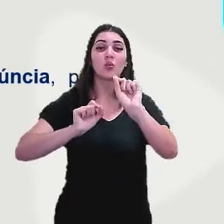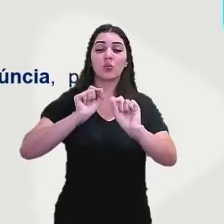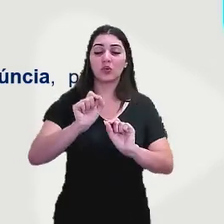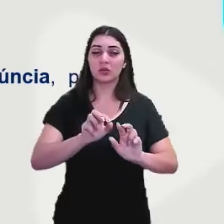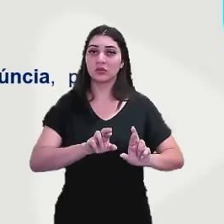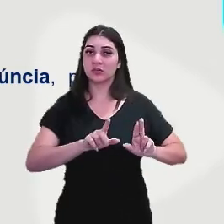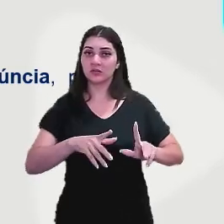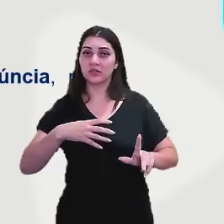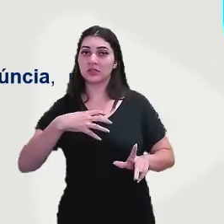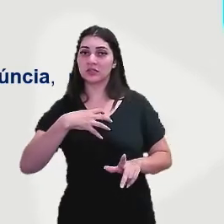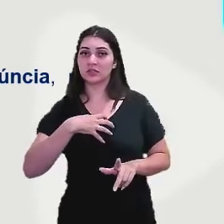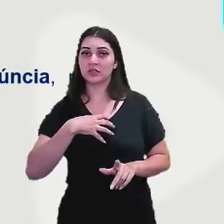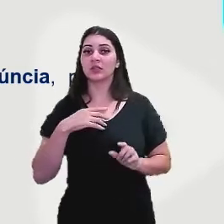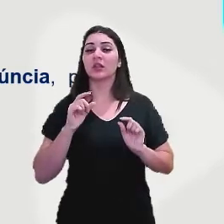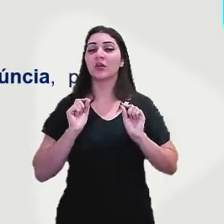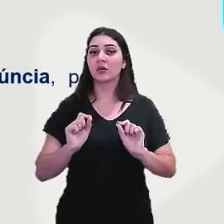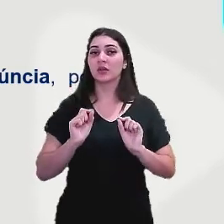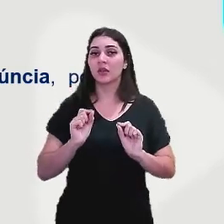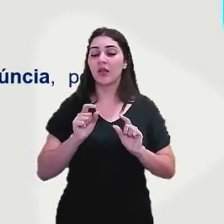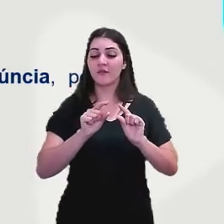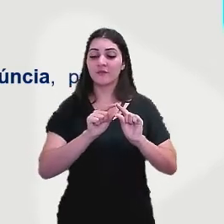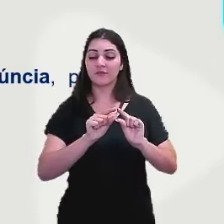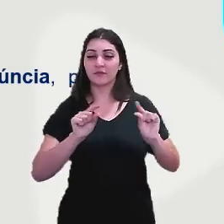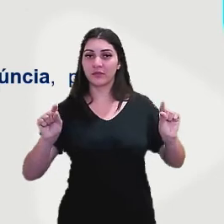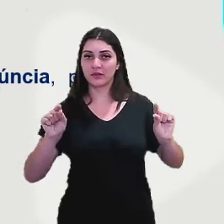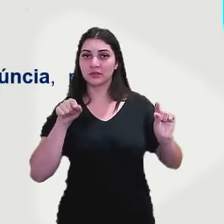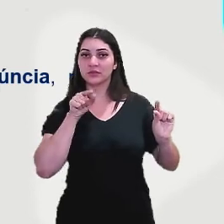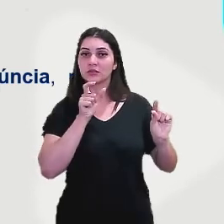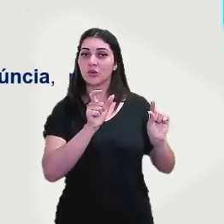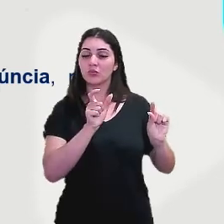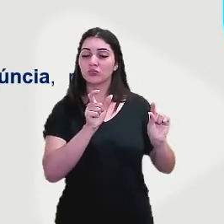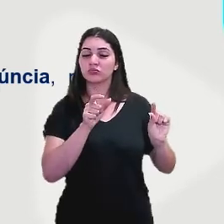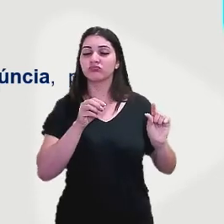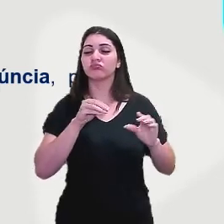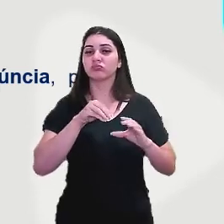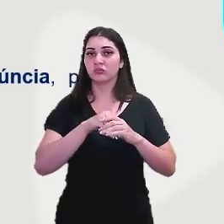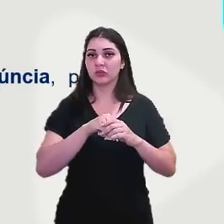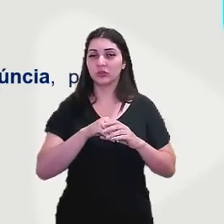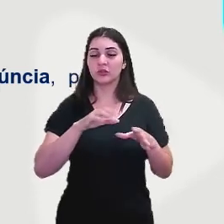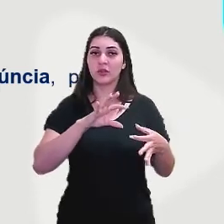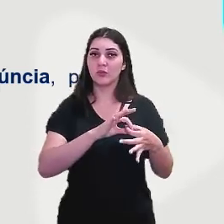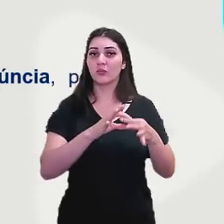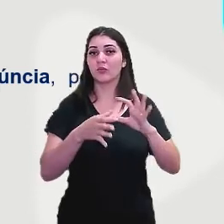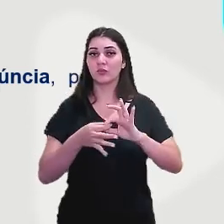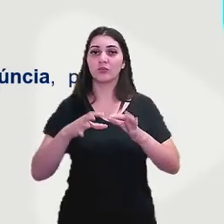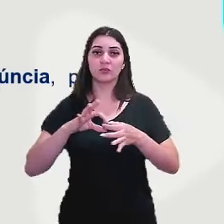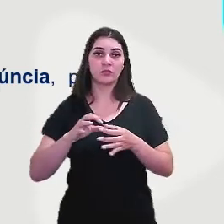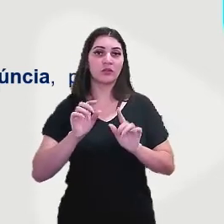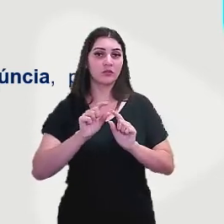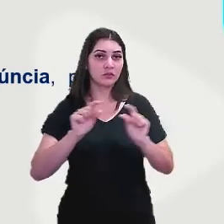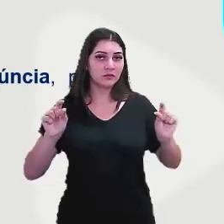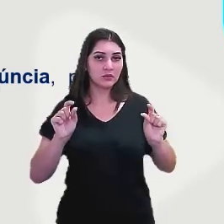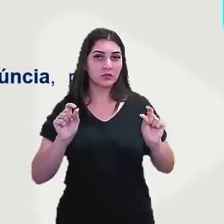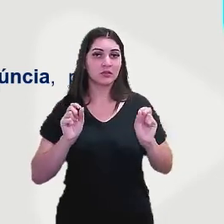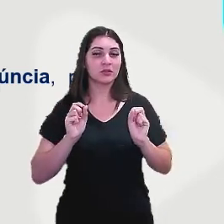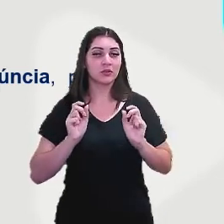diferença do sentido é a frase onde ele está inserido. É o contexto da frase,